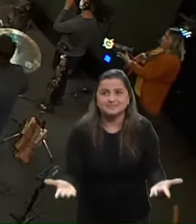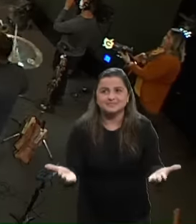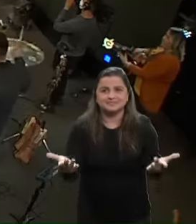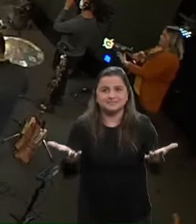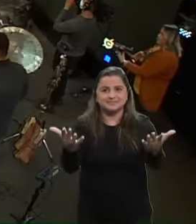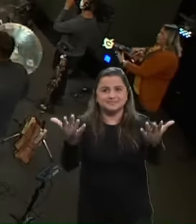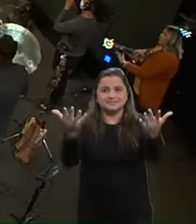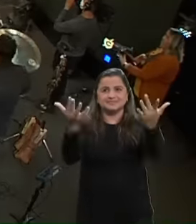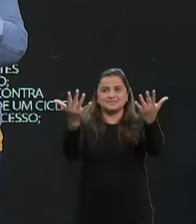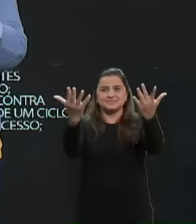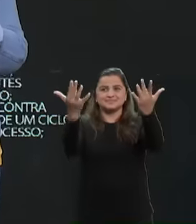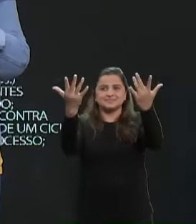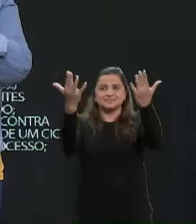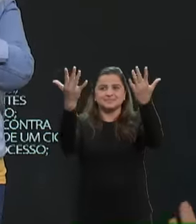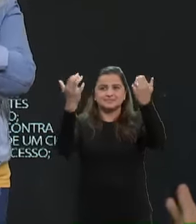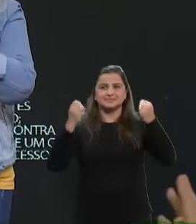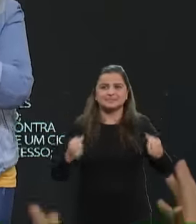mexendo a mão.